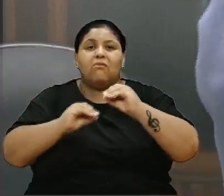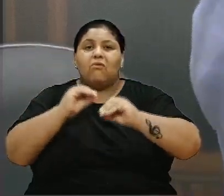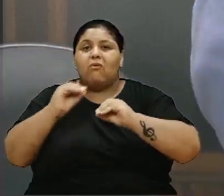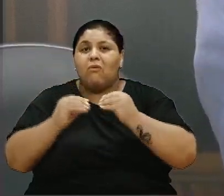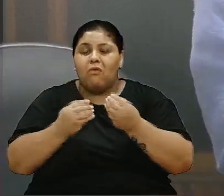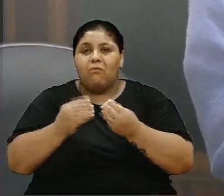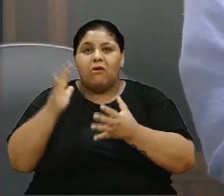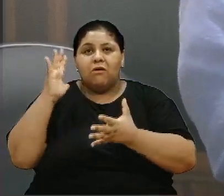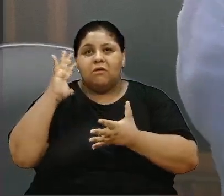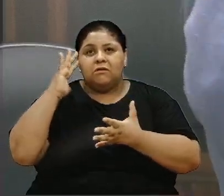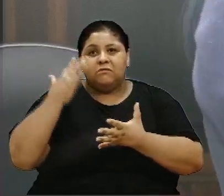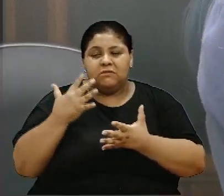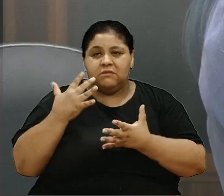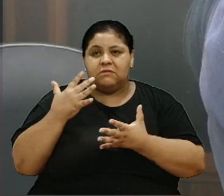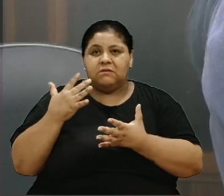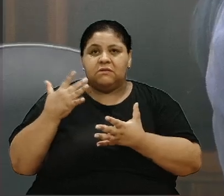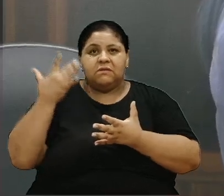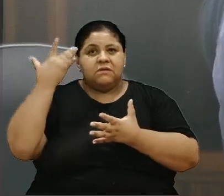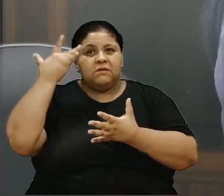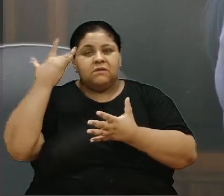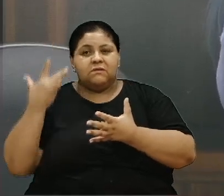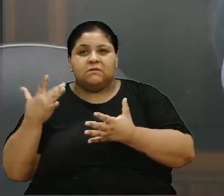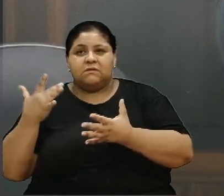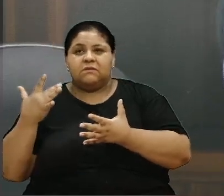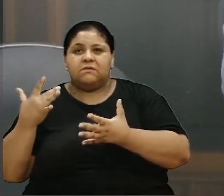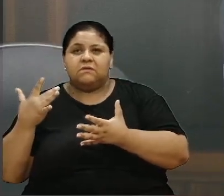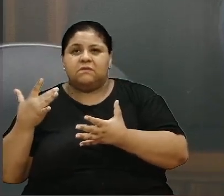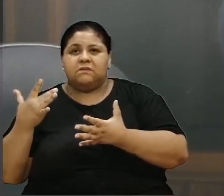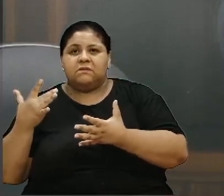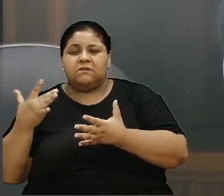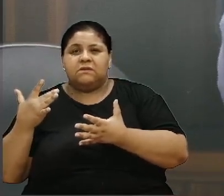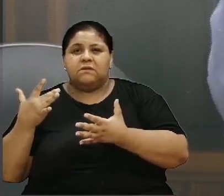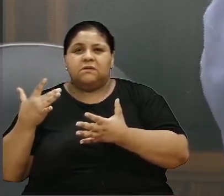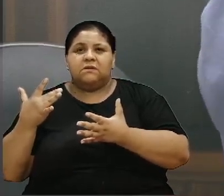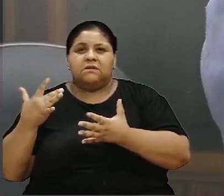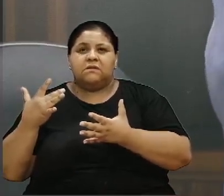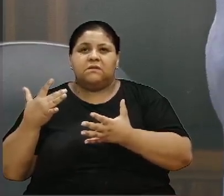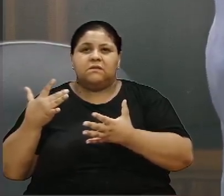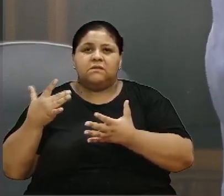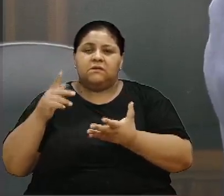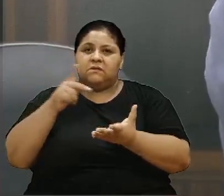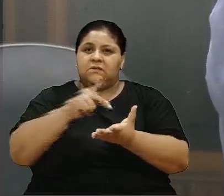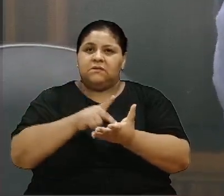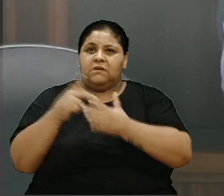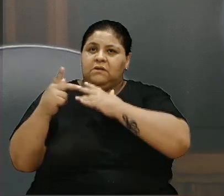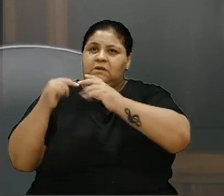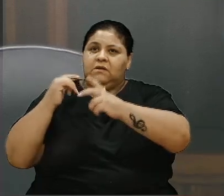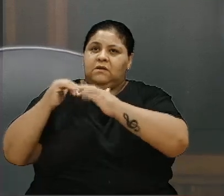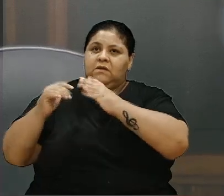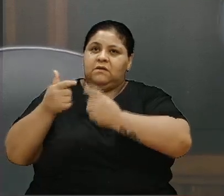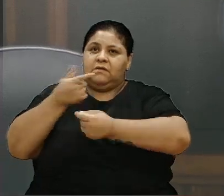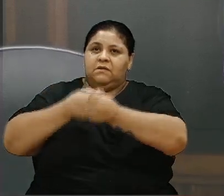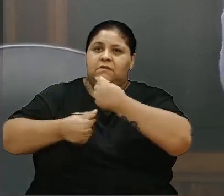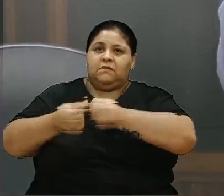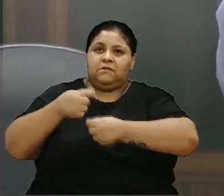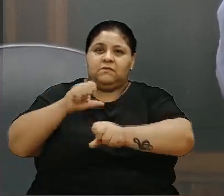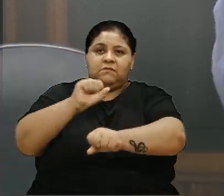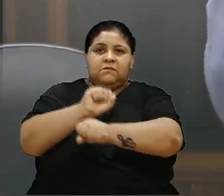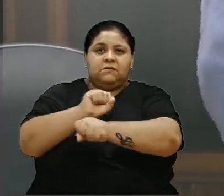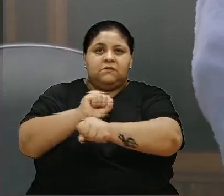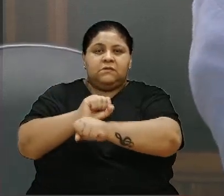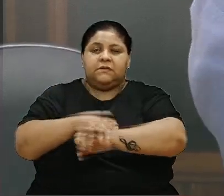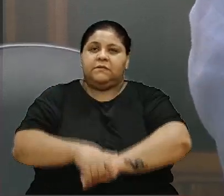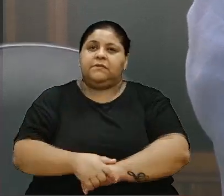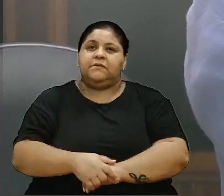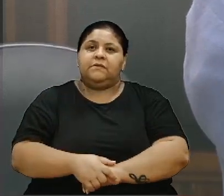positiva ou negativa. A gente não sabe se ela vai trazer, se ela vai trazer de fato movimentação na economia que nós esperamos, se ela